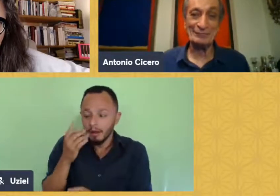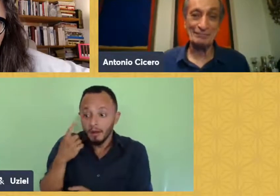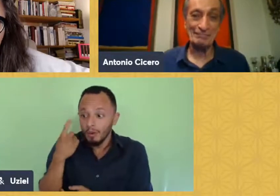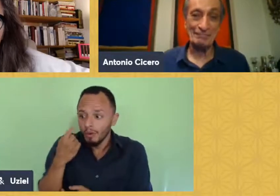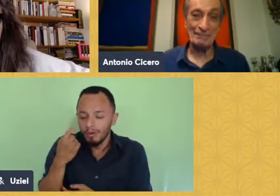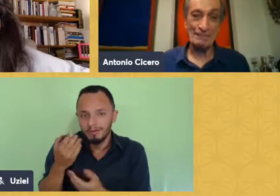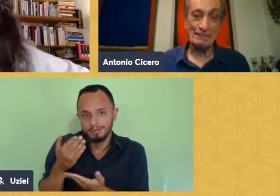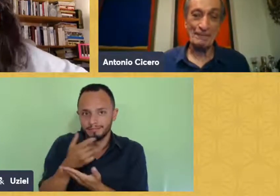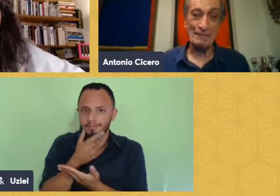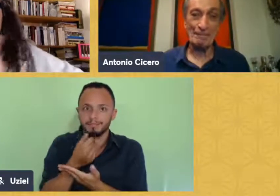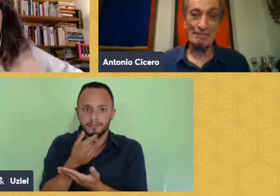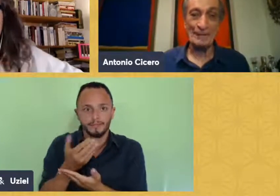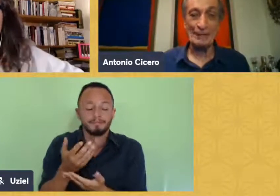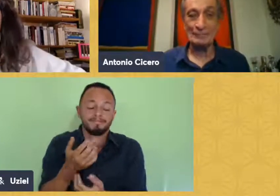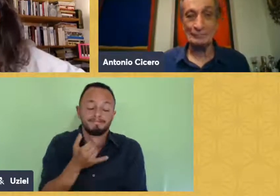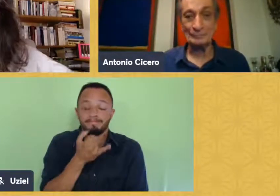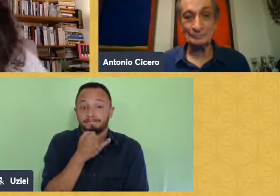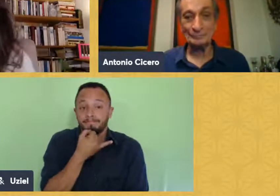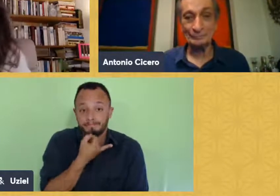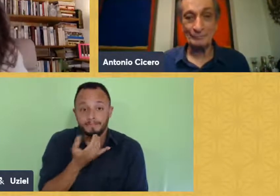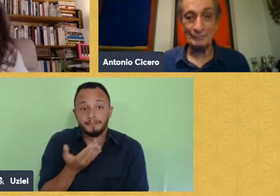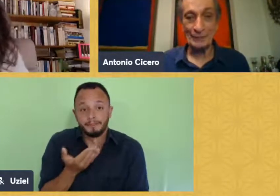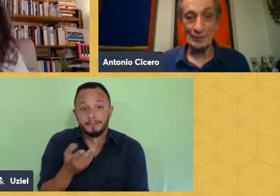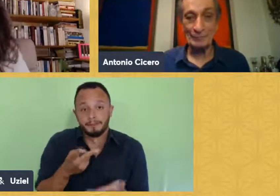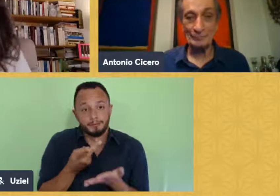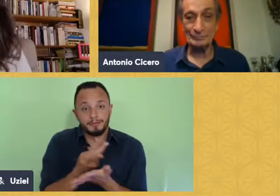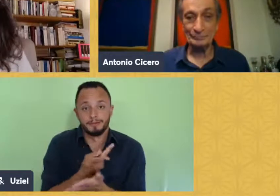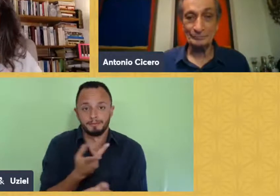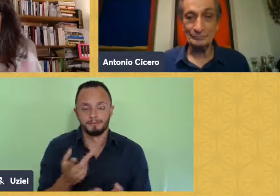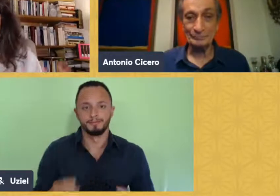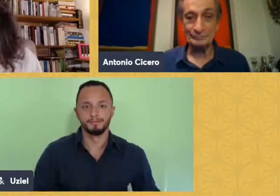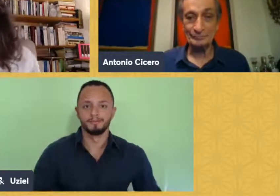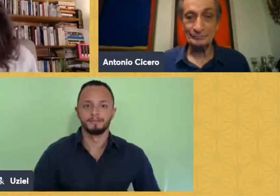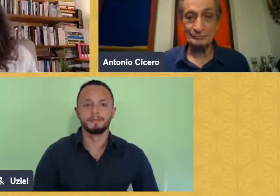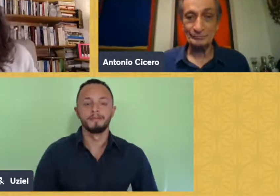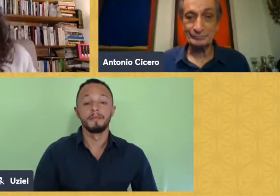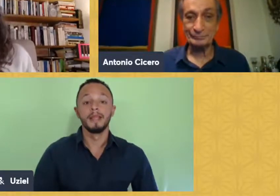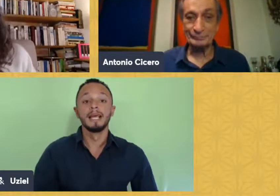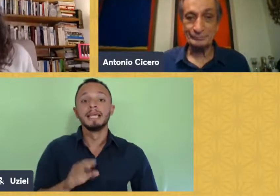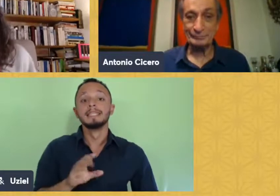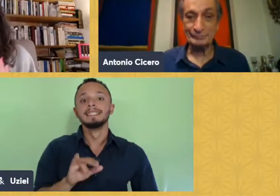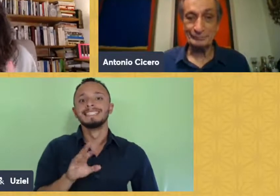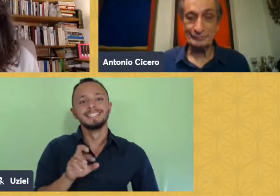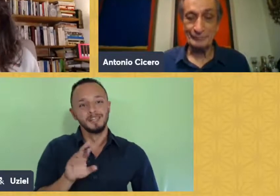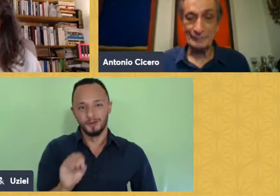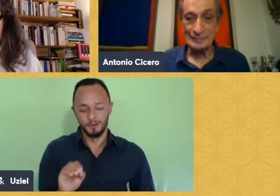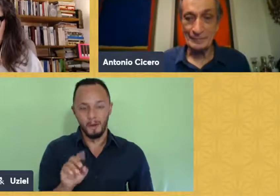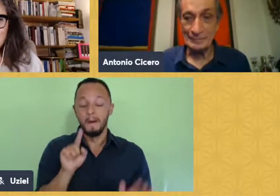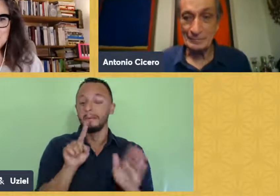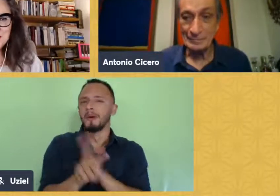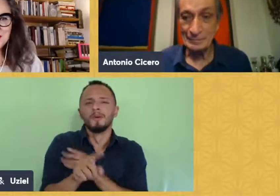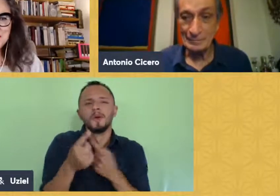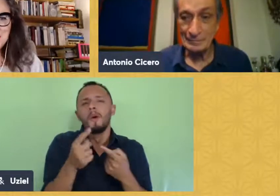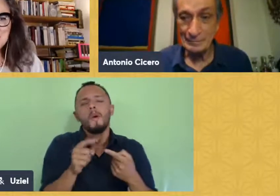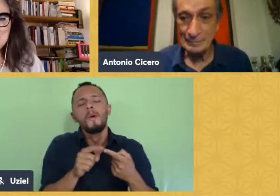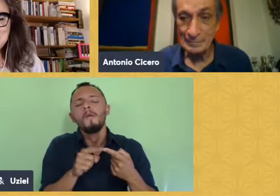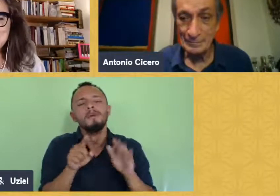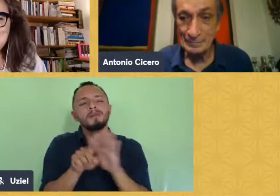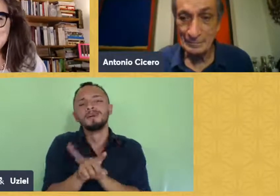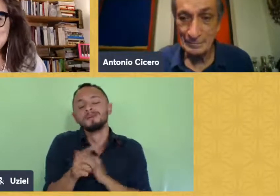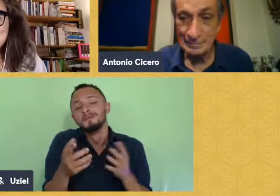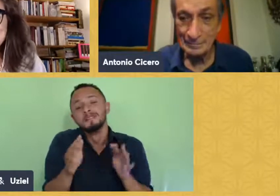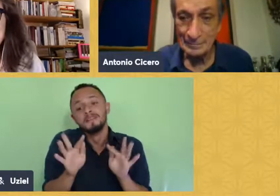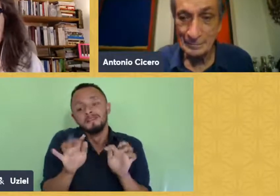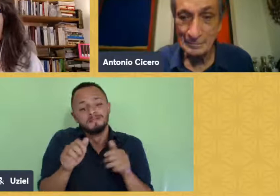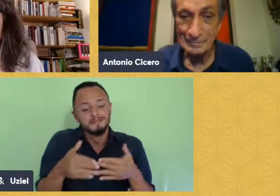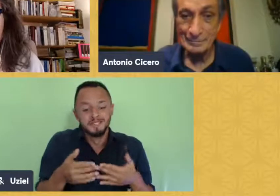simplesmente. Cícero, pergunta acho que só temos tempo para mais uma antes do nosso poema